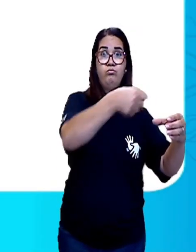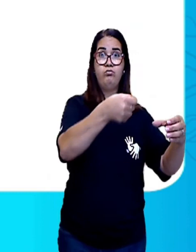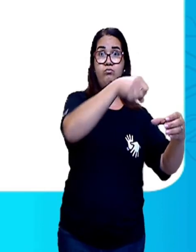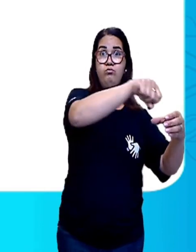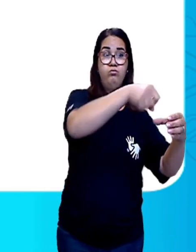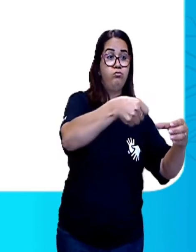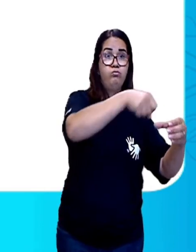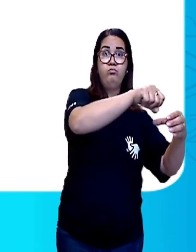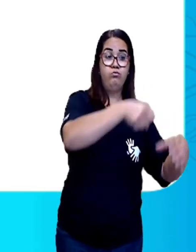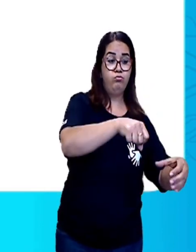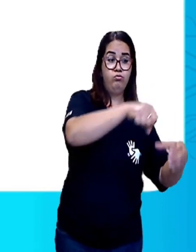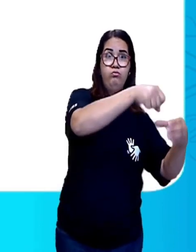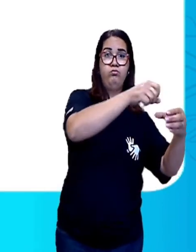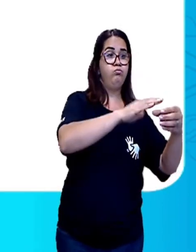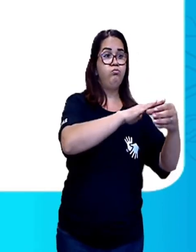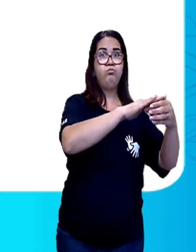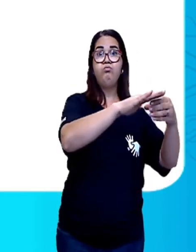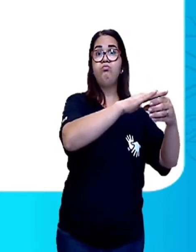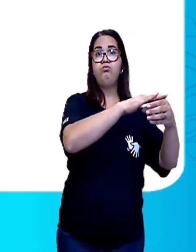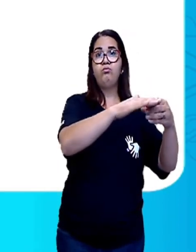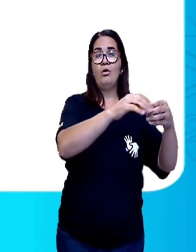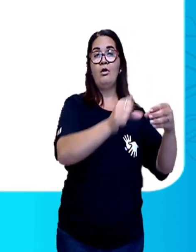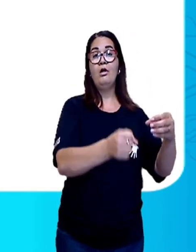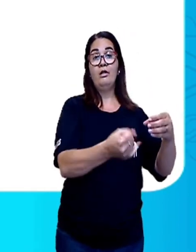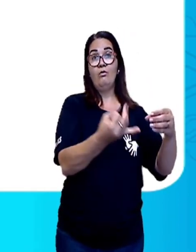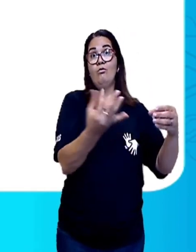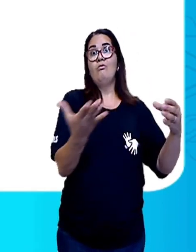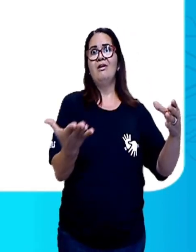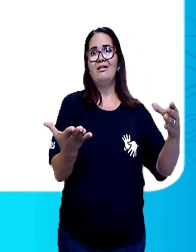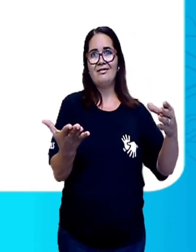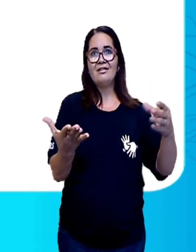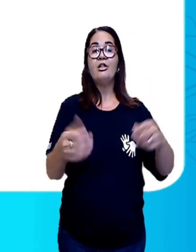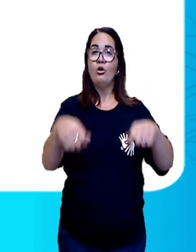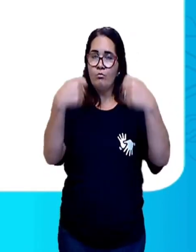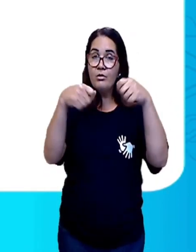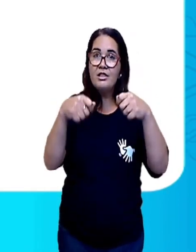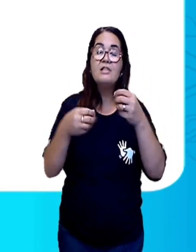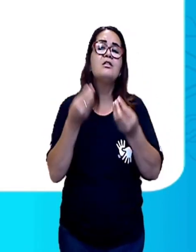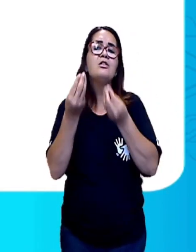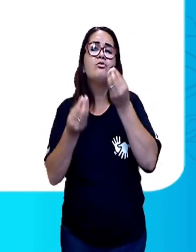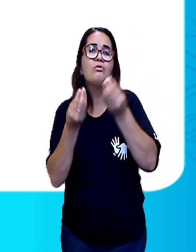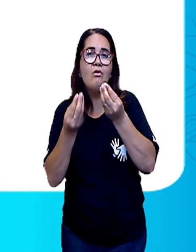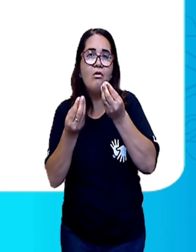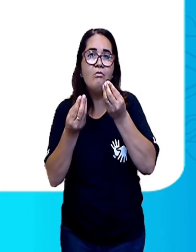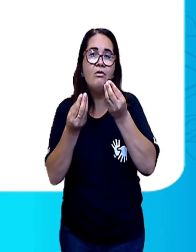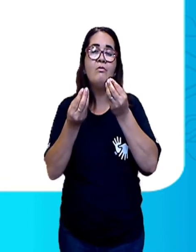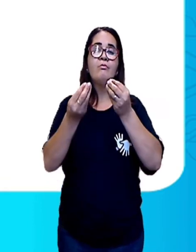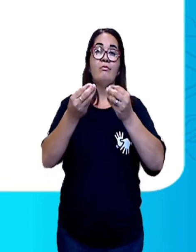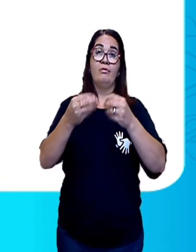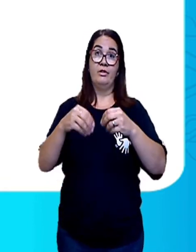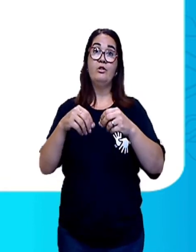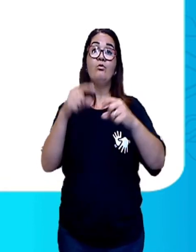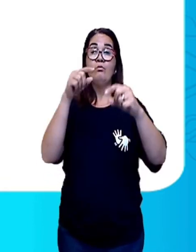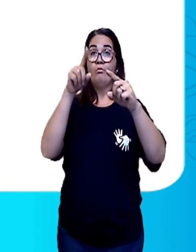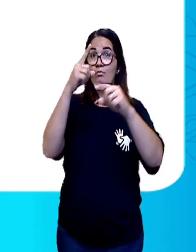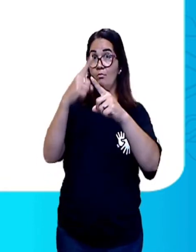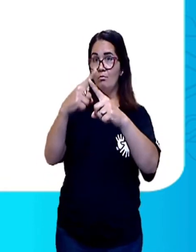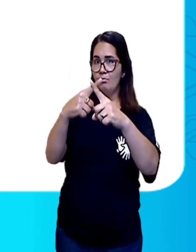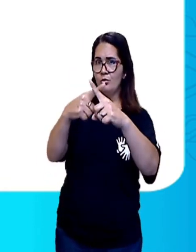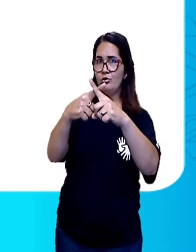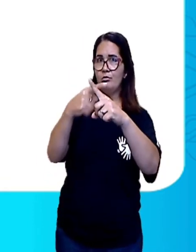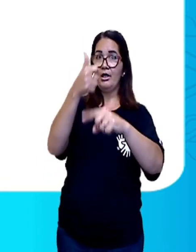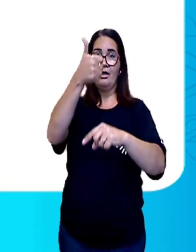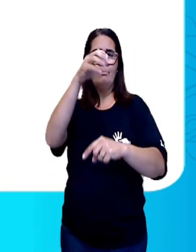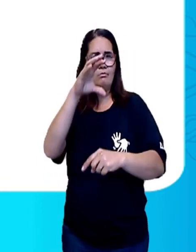para ml, eu tenho que fazer a multiplicação por 1000. Então, o que eu faço aqui? Eu tenho já a medida de